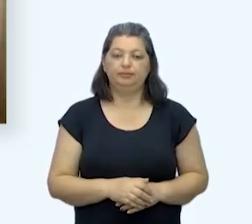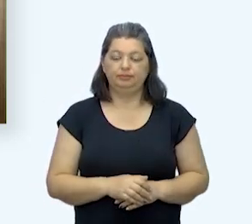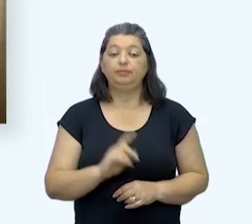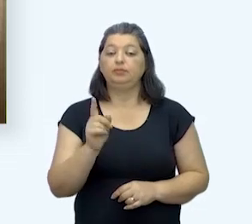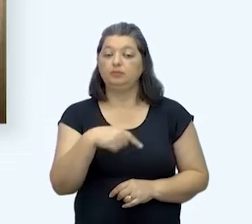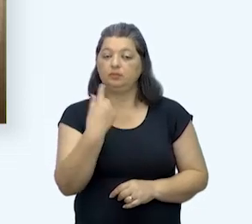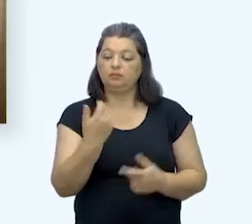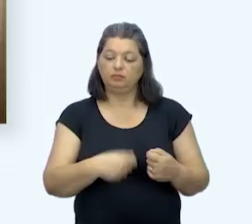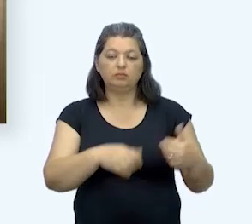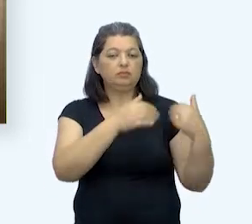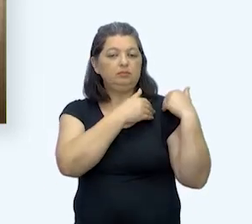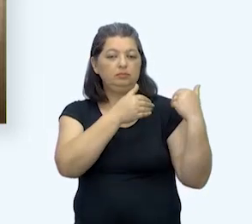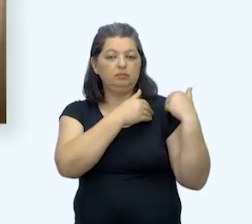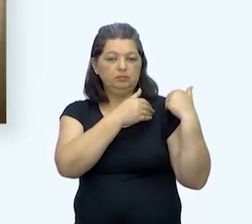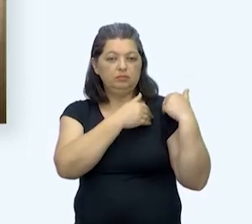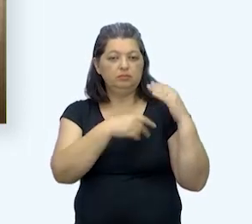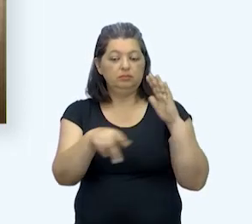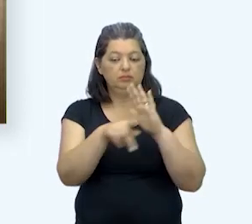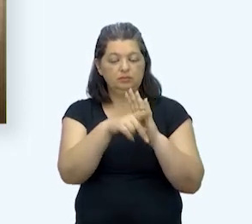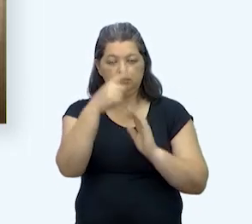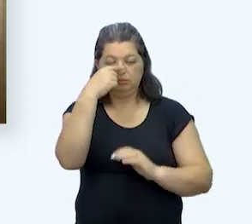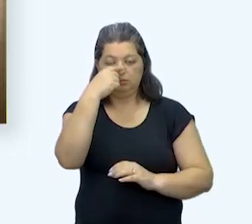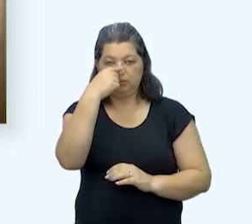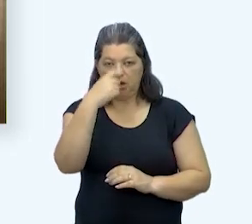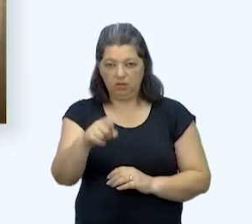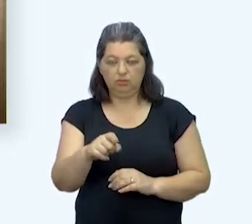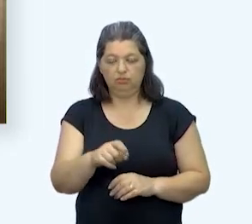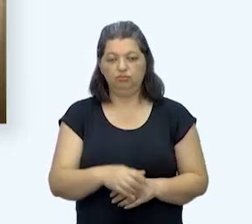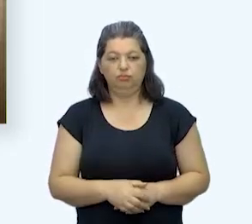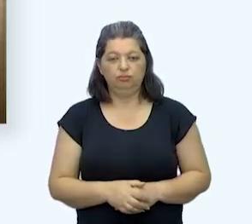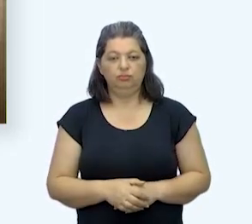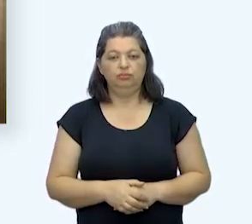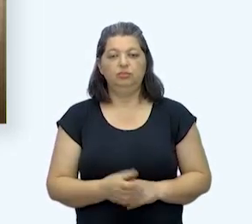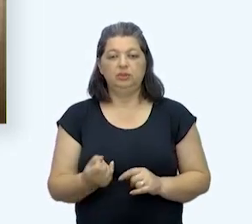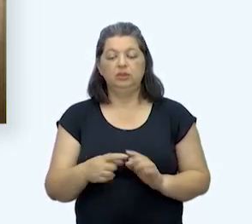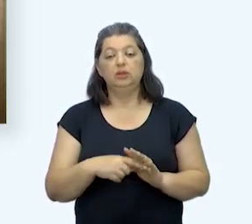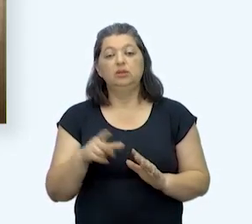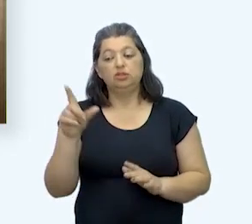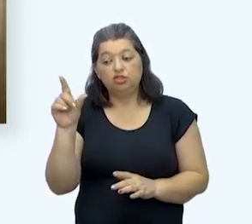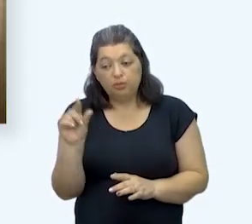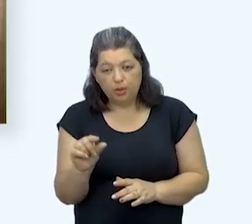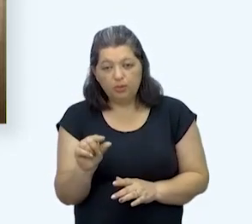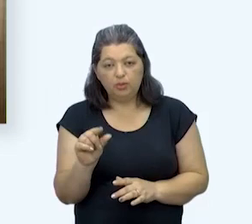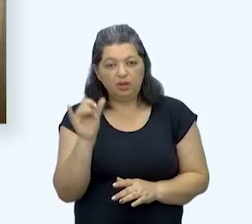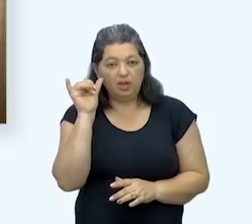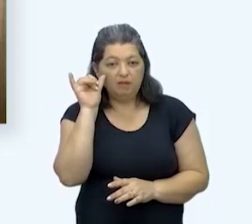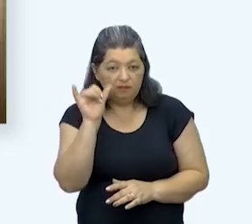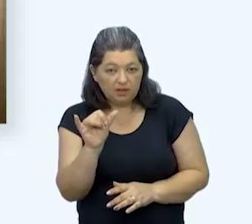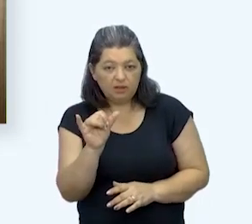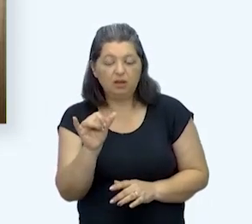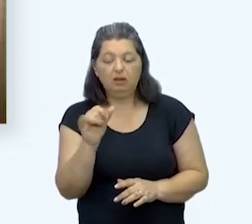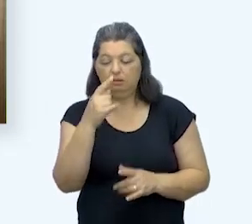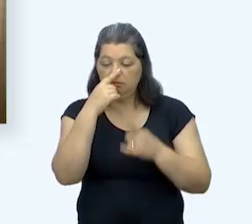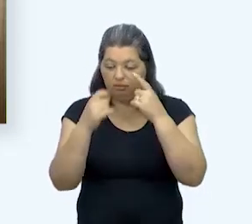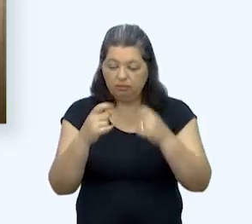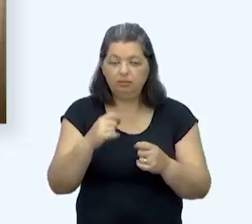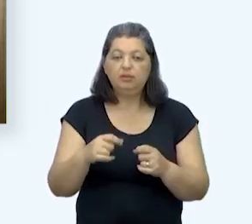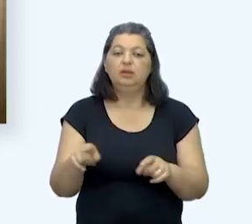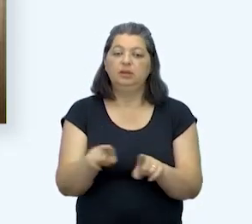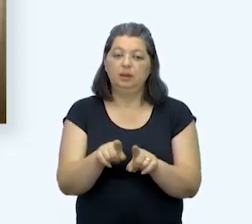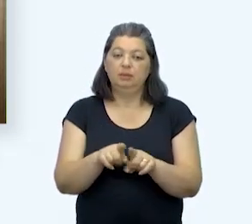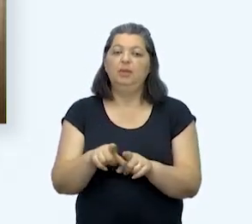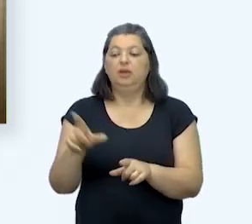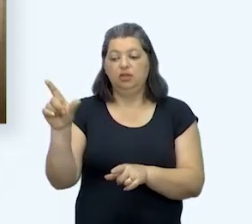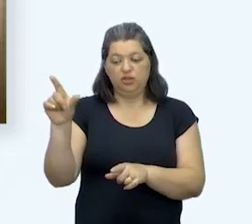ser responsáveis pelo nosso próprio lixo. Logo, se a gente diminuir, as pilhas de lixo diminuem também.